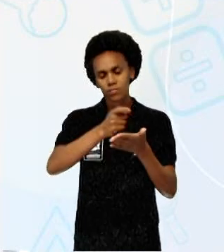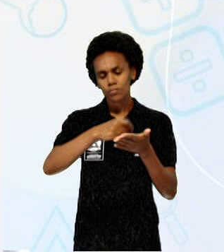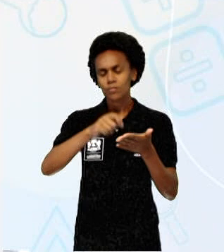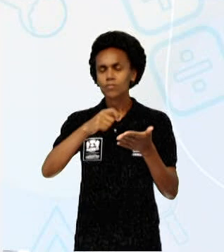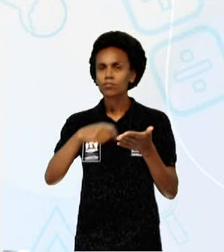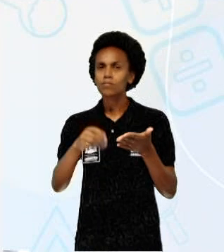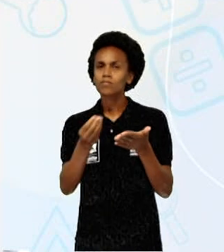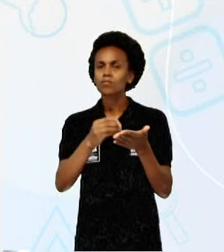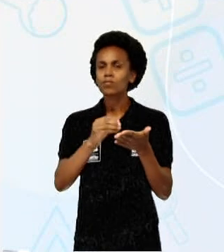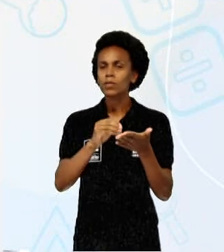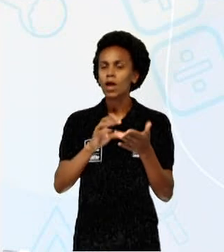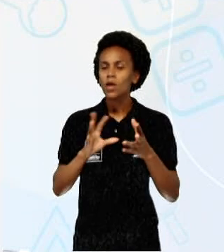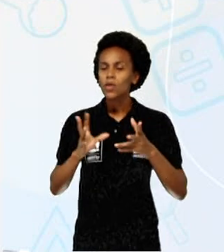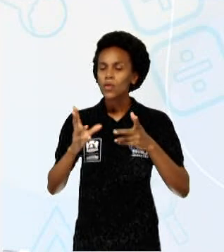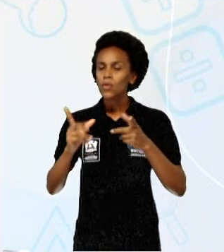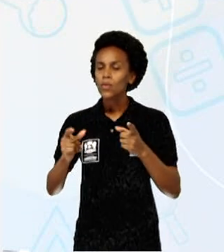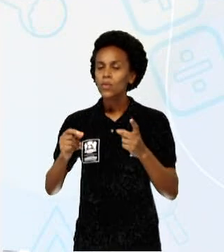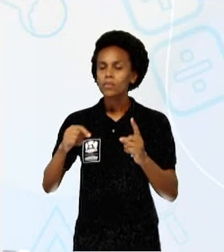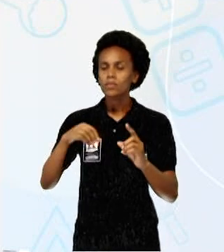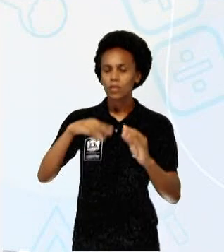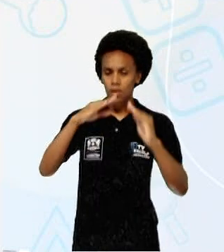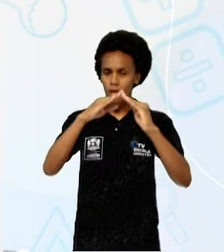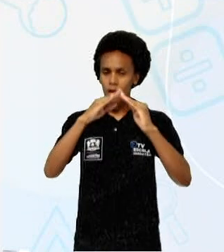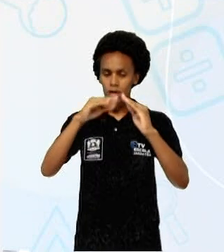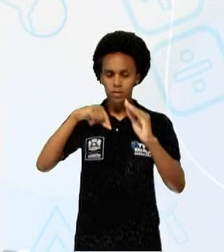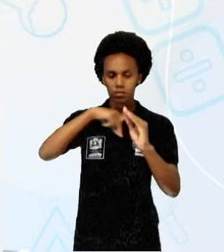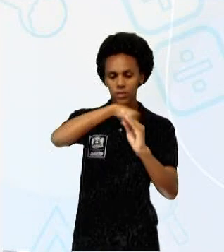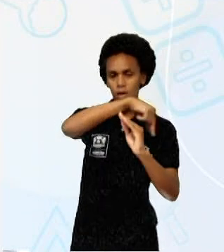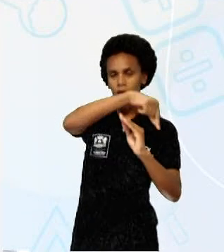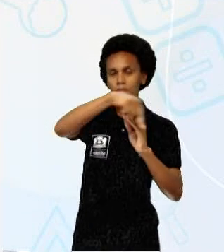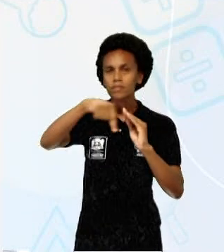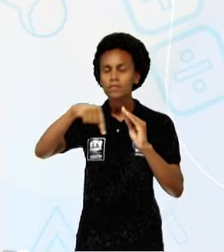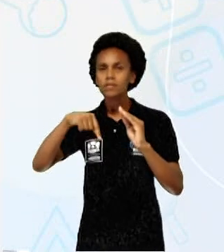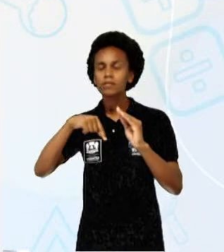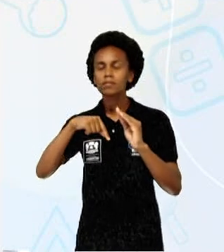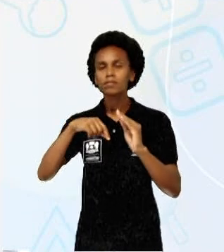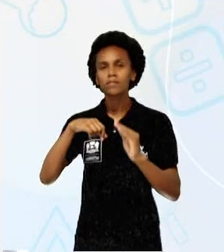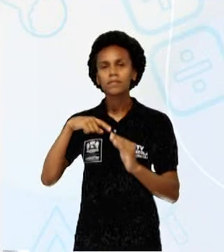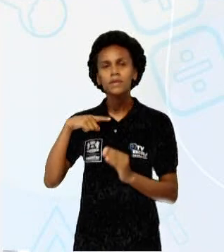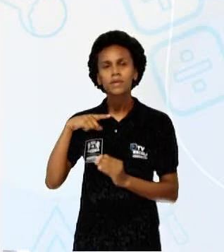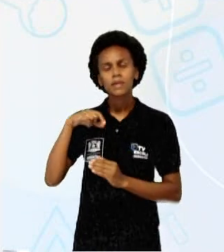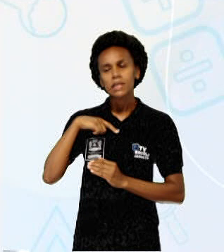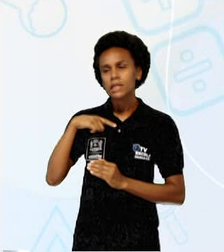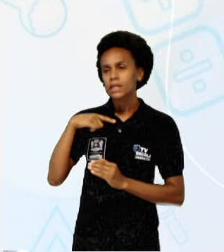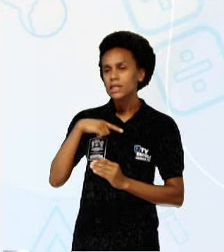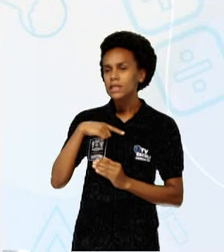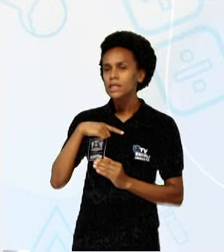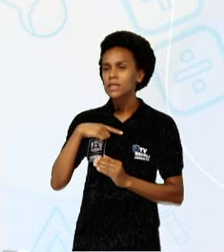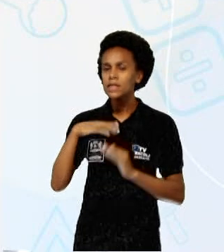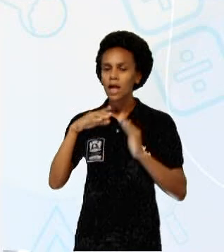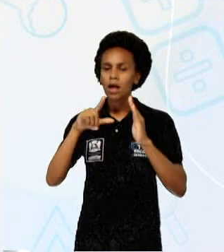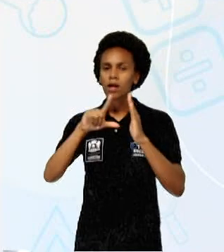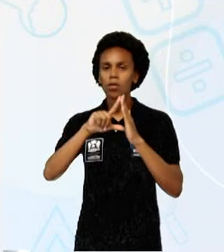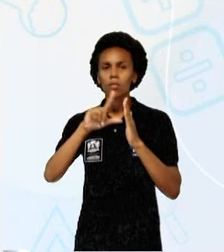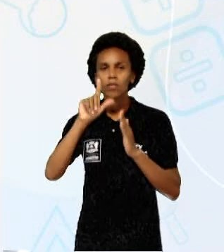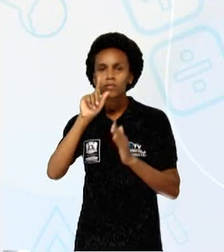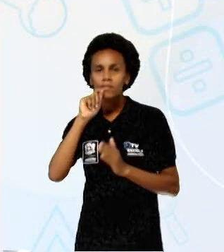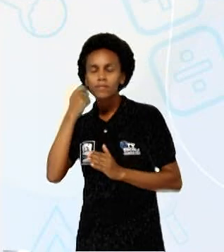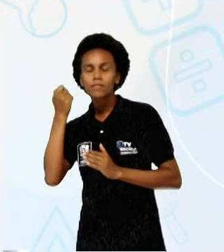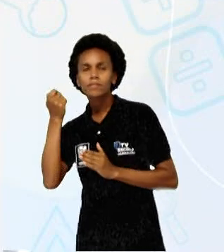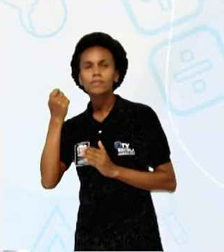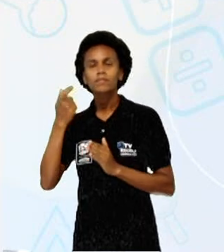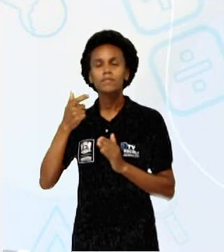o que está ao redor desse lugar do lugar onde você mora se tem uma padaria do lado direito se tem um mercado lado